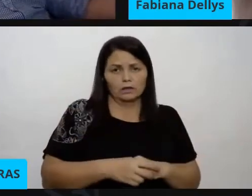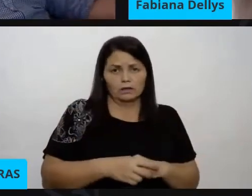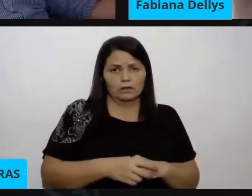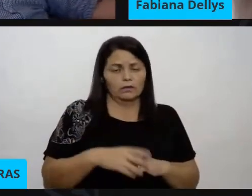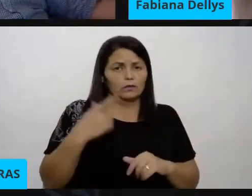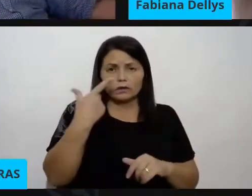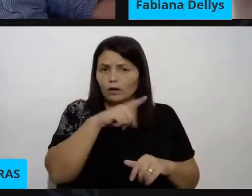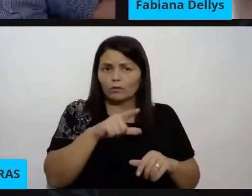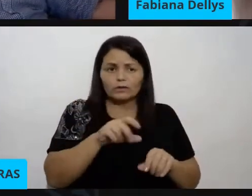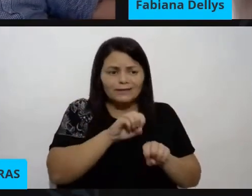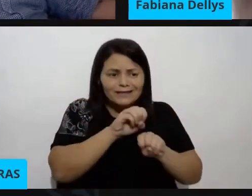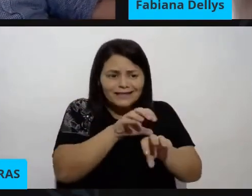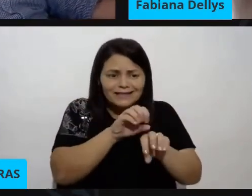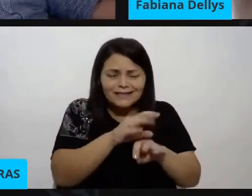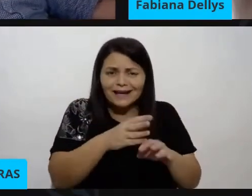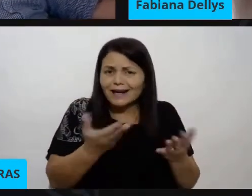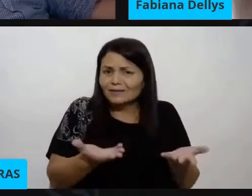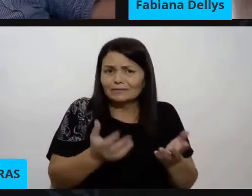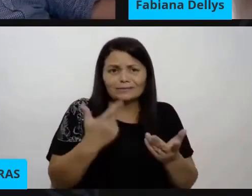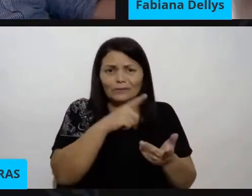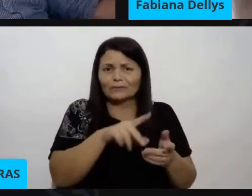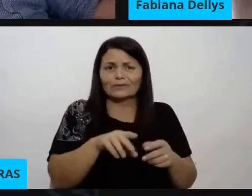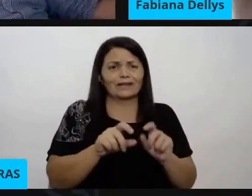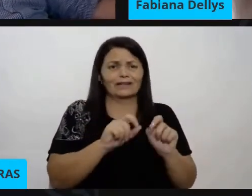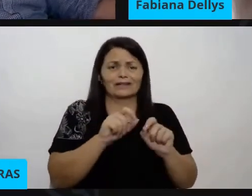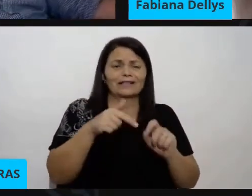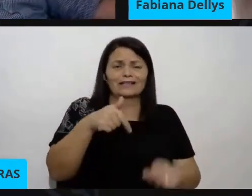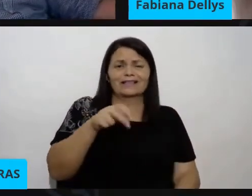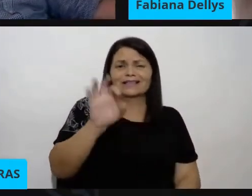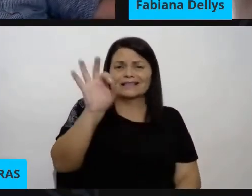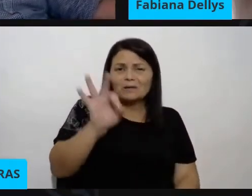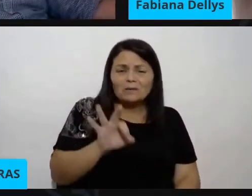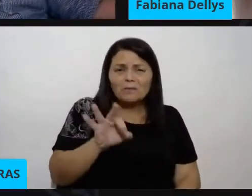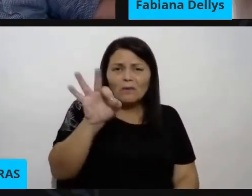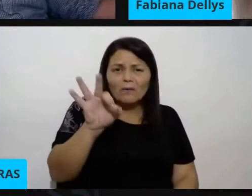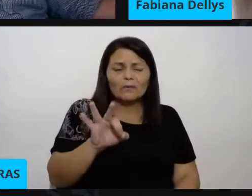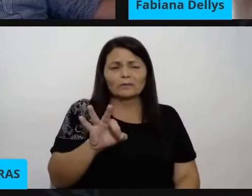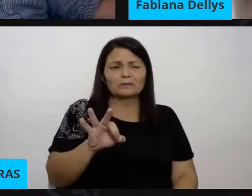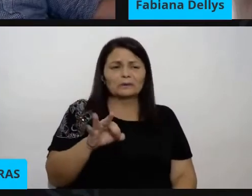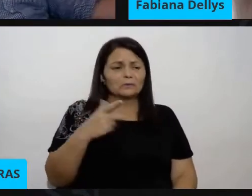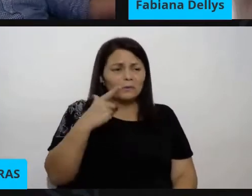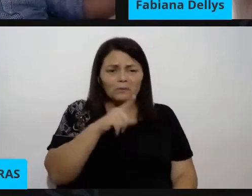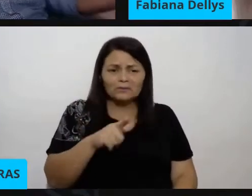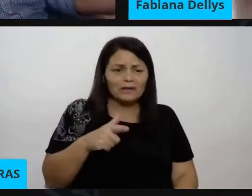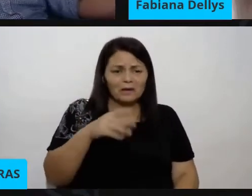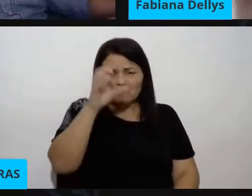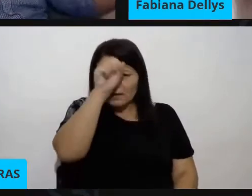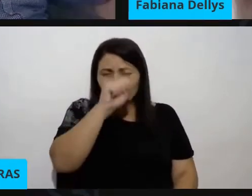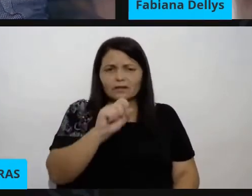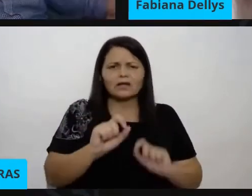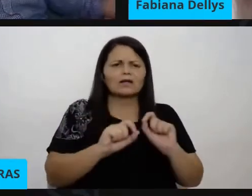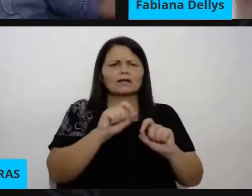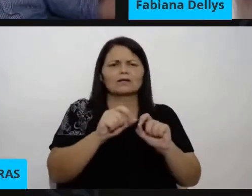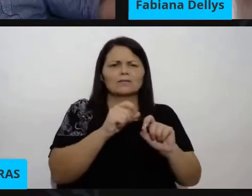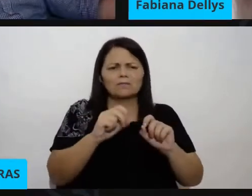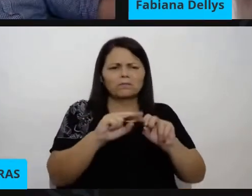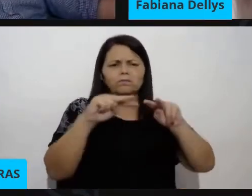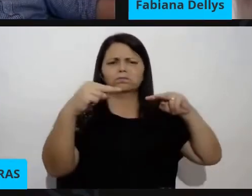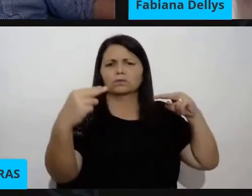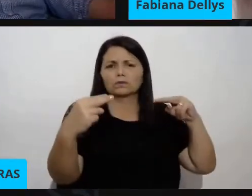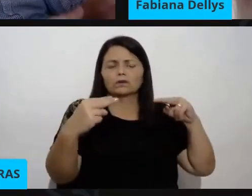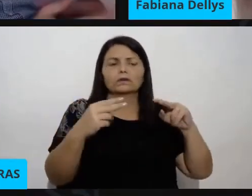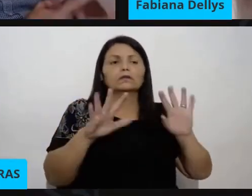conseguindo nem ensinar direito, com 75% de analfabeto funcional. Imagina de forma remota, imagina o